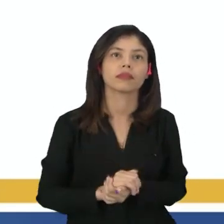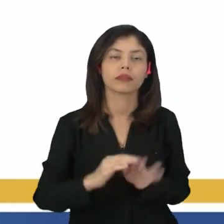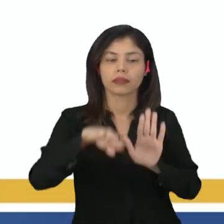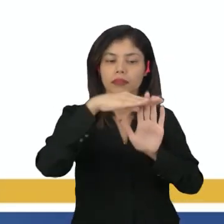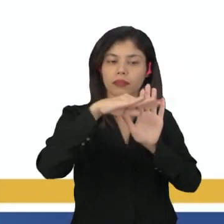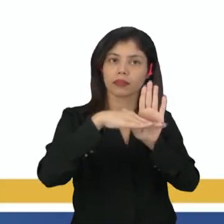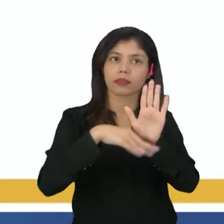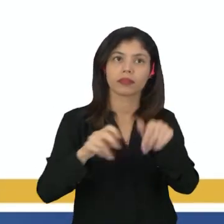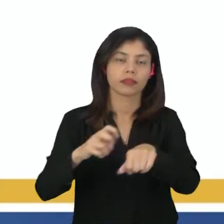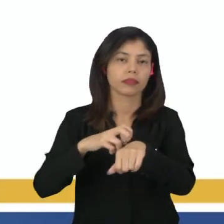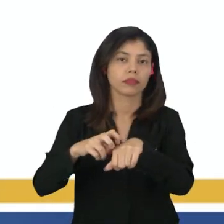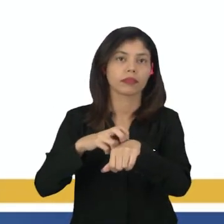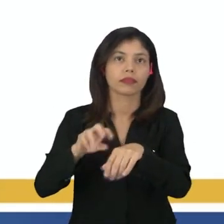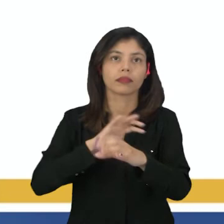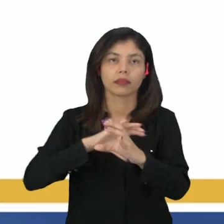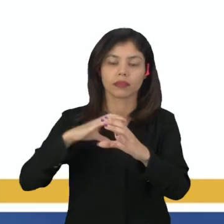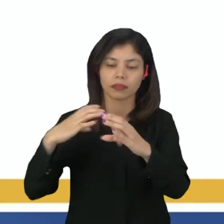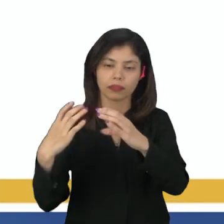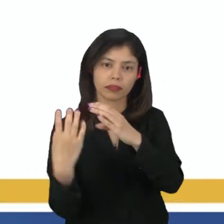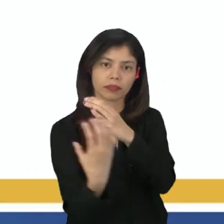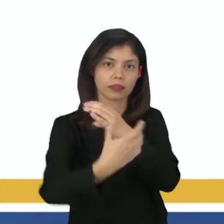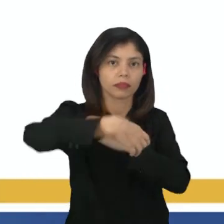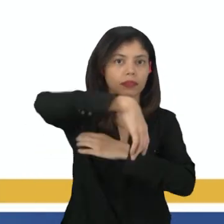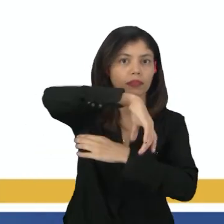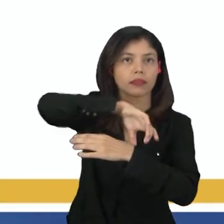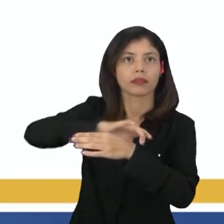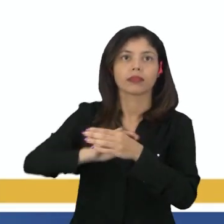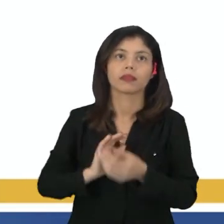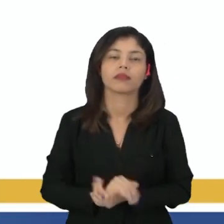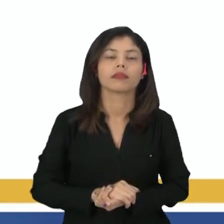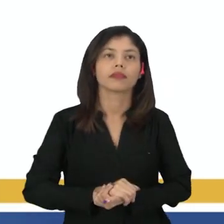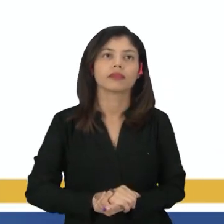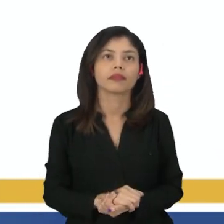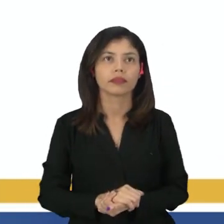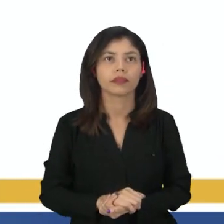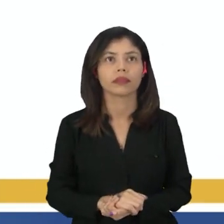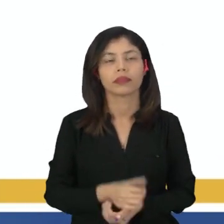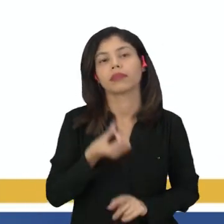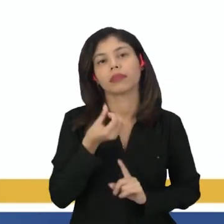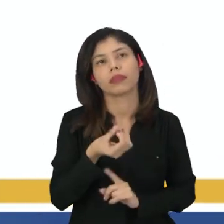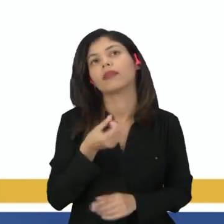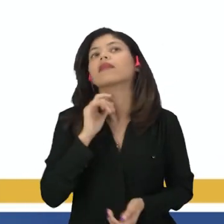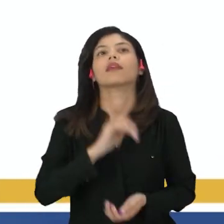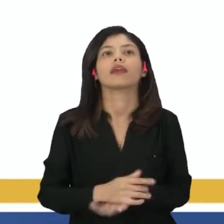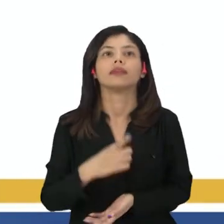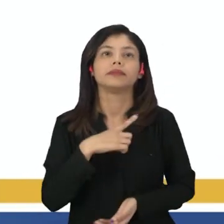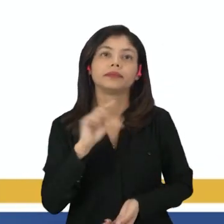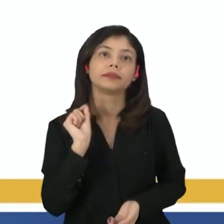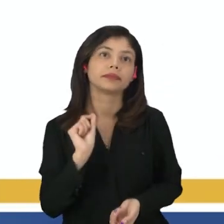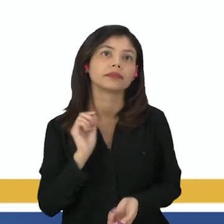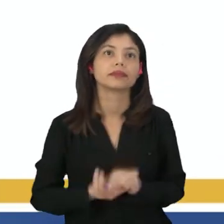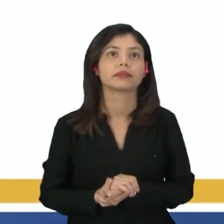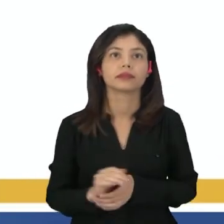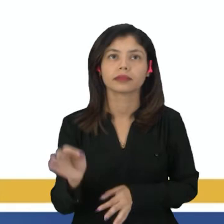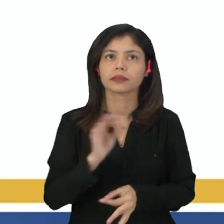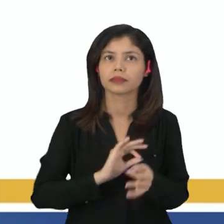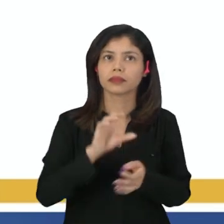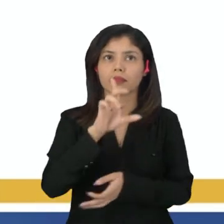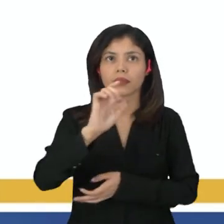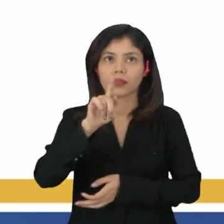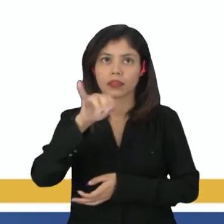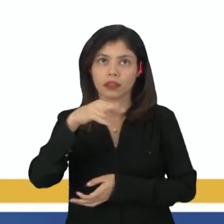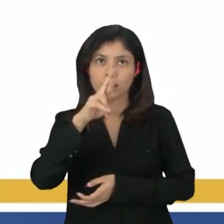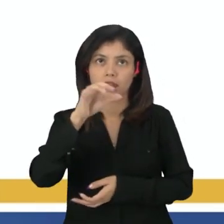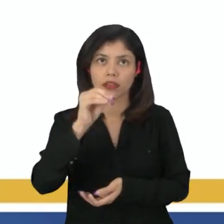delimitação toda em verde que está em volta aí da célula, tá bom? E aí na questão 6 nós temos o seguinte: os organismos como